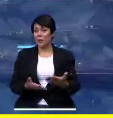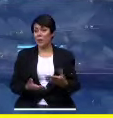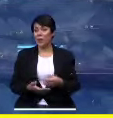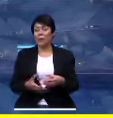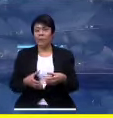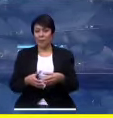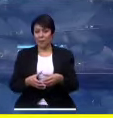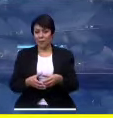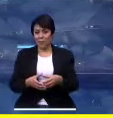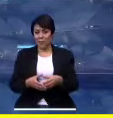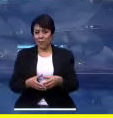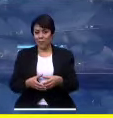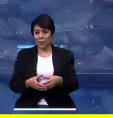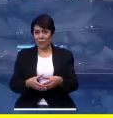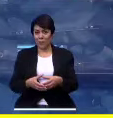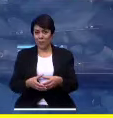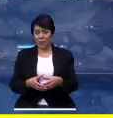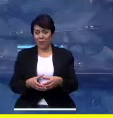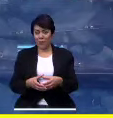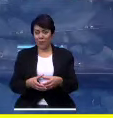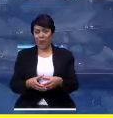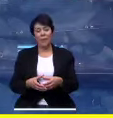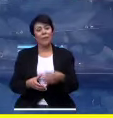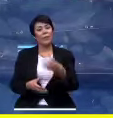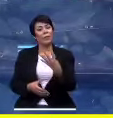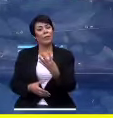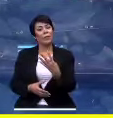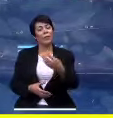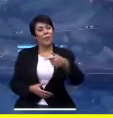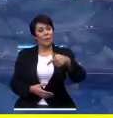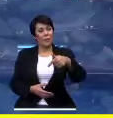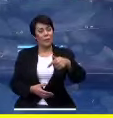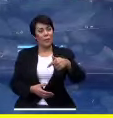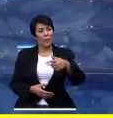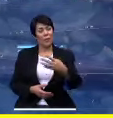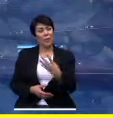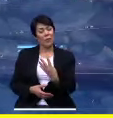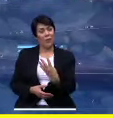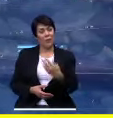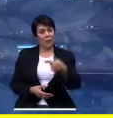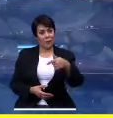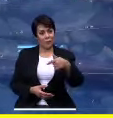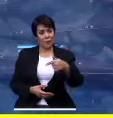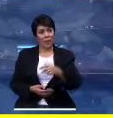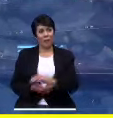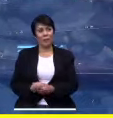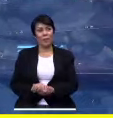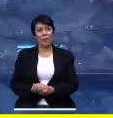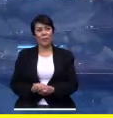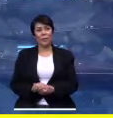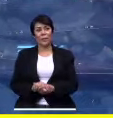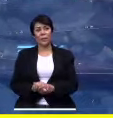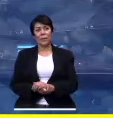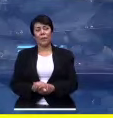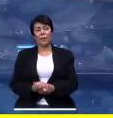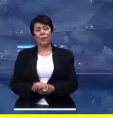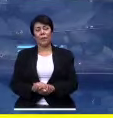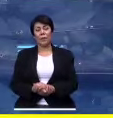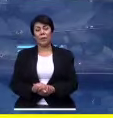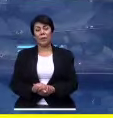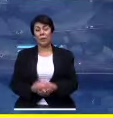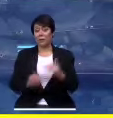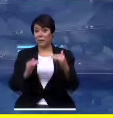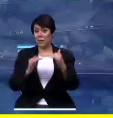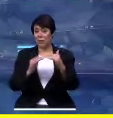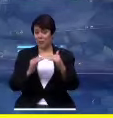Time Mania. Bola preta, número 47. Preta, 47. Hora